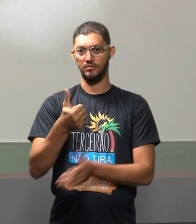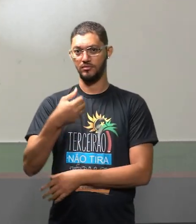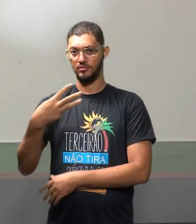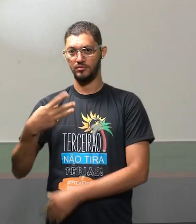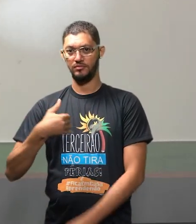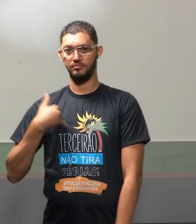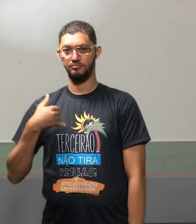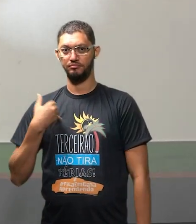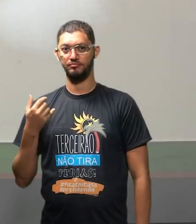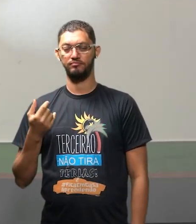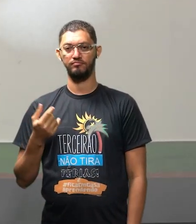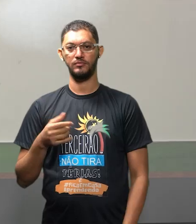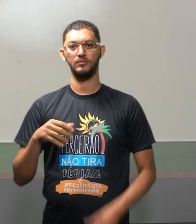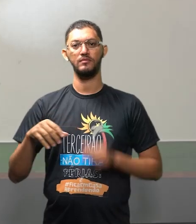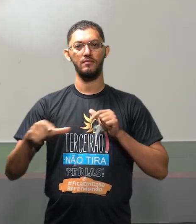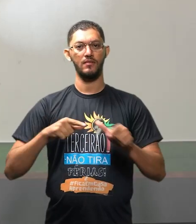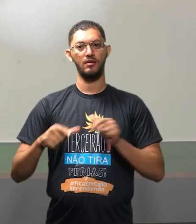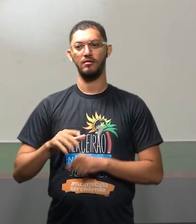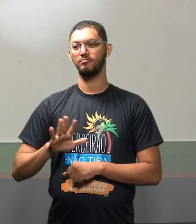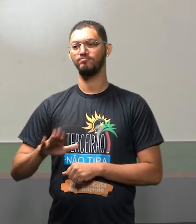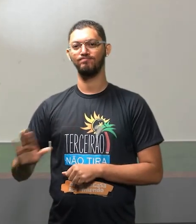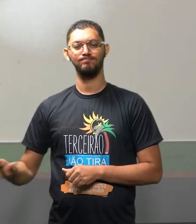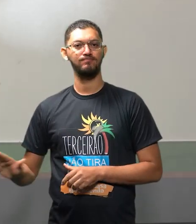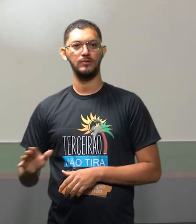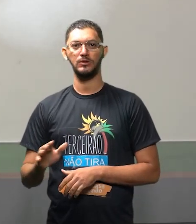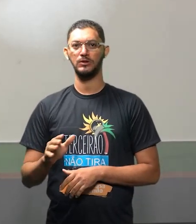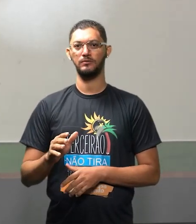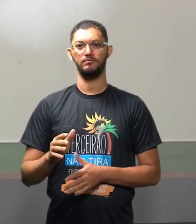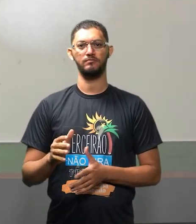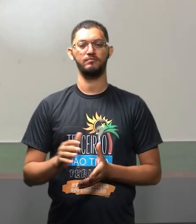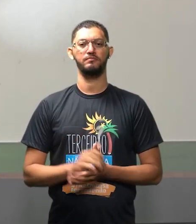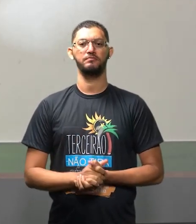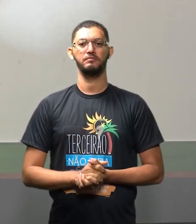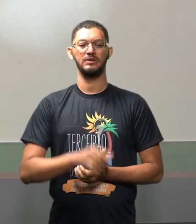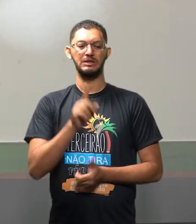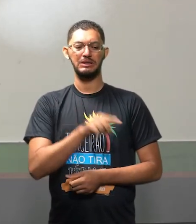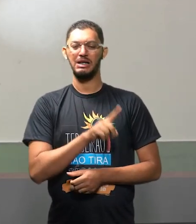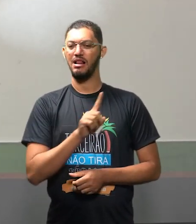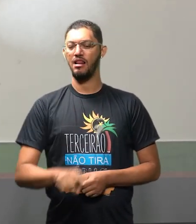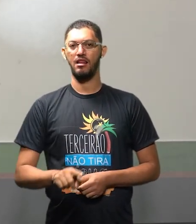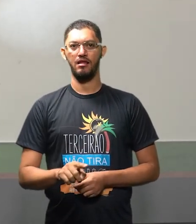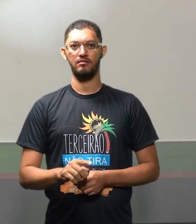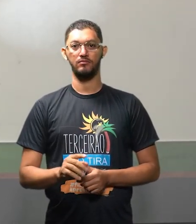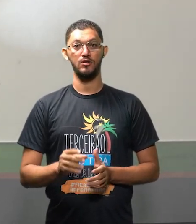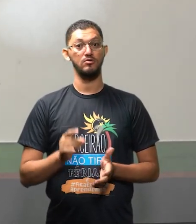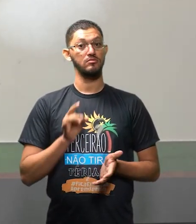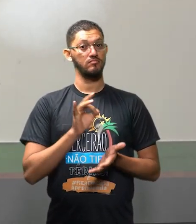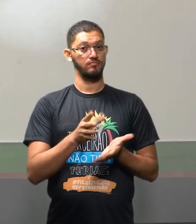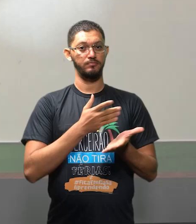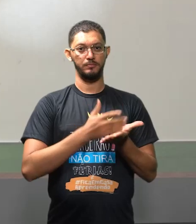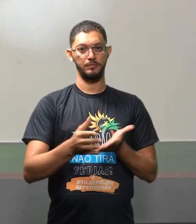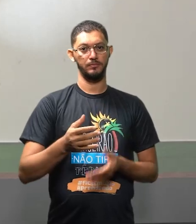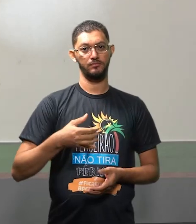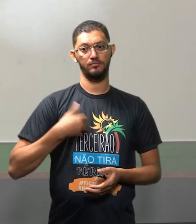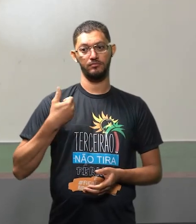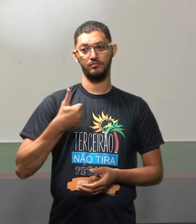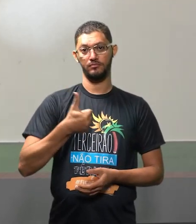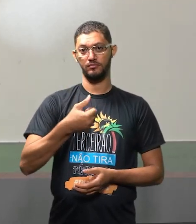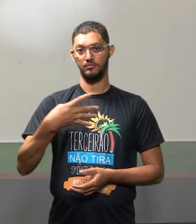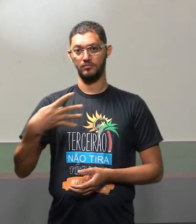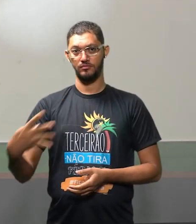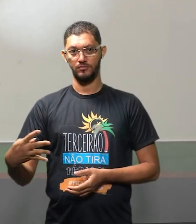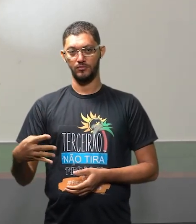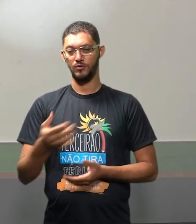é considerado trabalho irregular, trabalho ilegal. Somente a partir dos 14, na condição de jovem